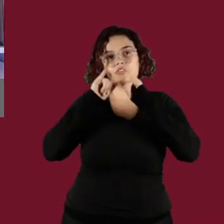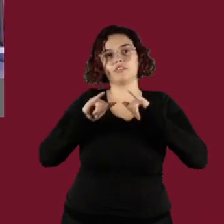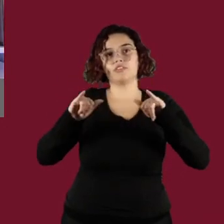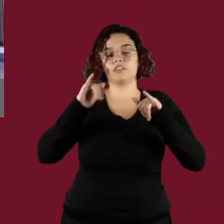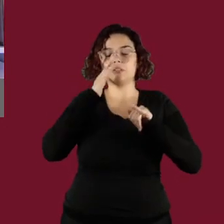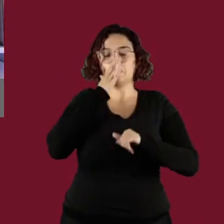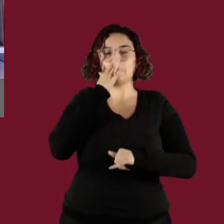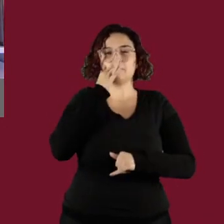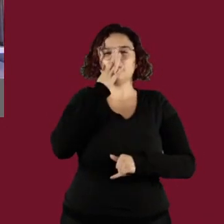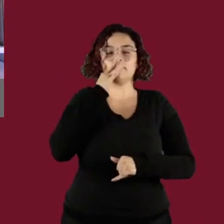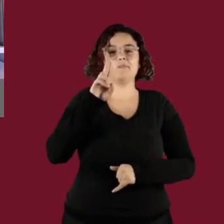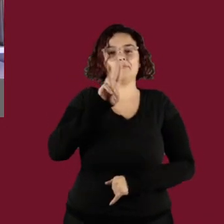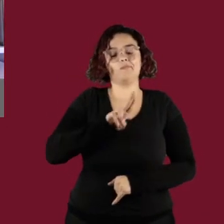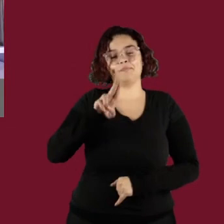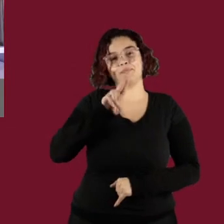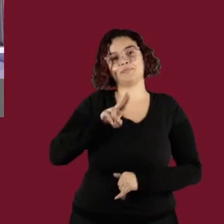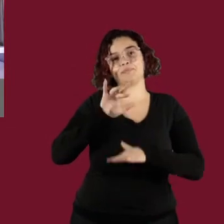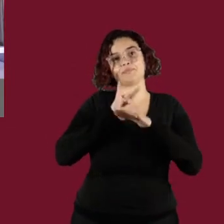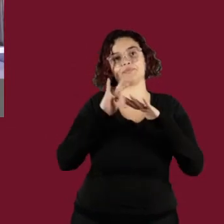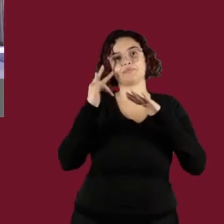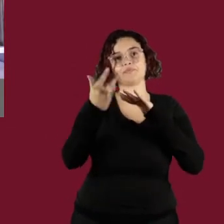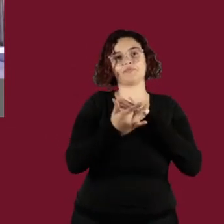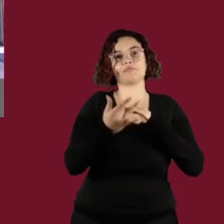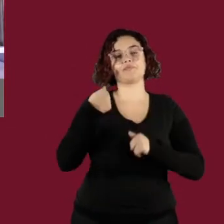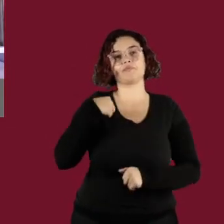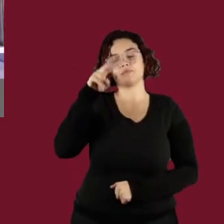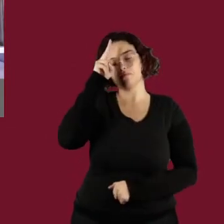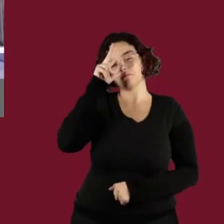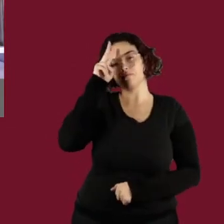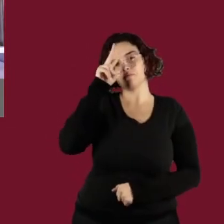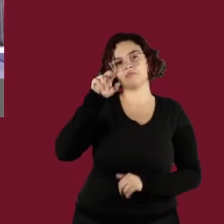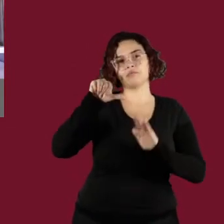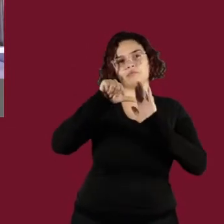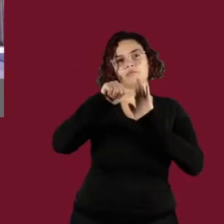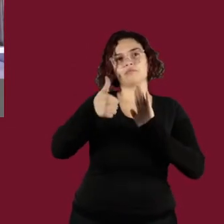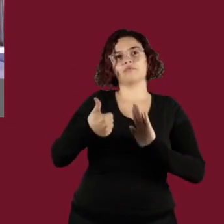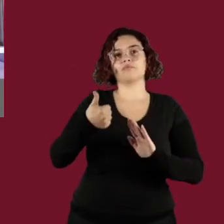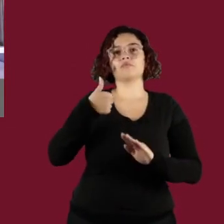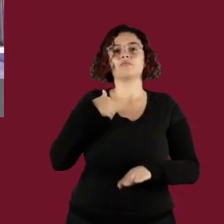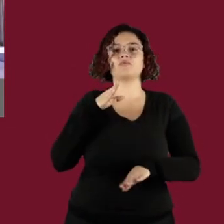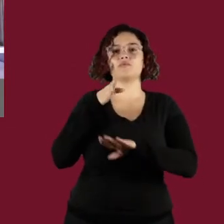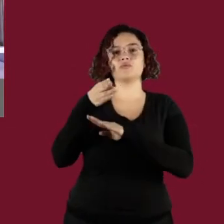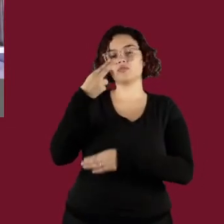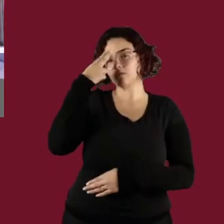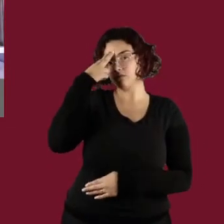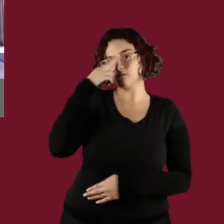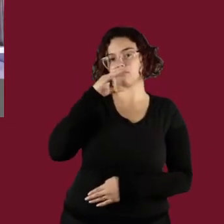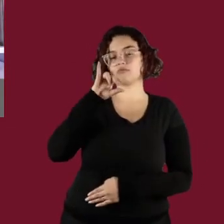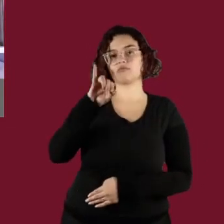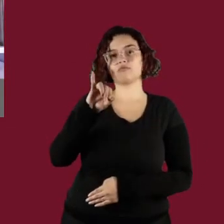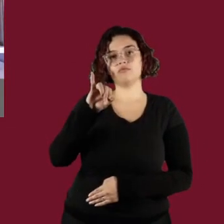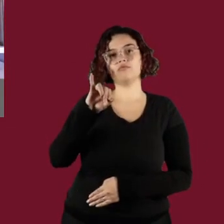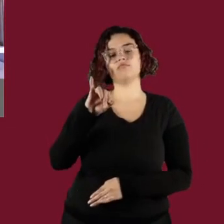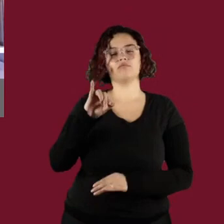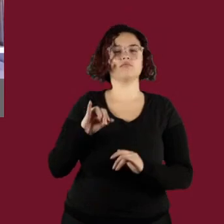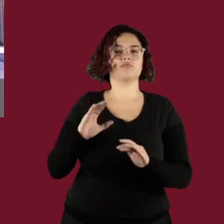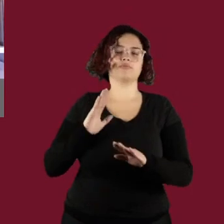sociais. Eu lembro-me de uma vez, quando fui fazer uma cobertura no Haiti, foi algo muito simples.